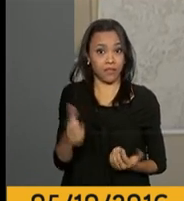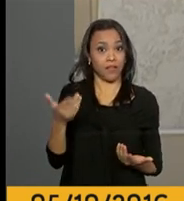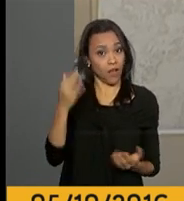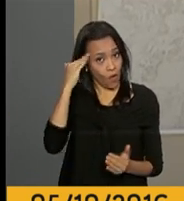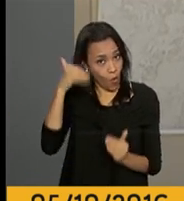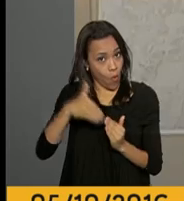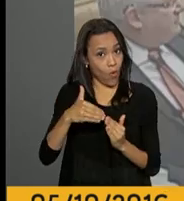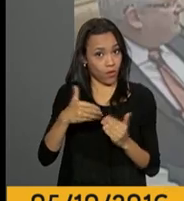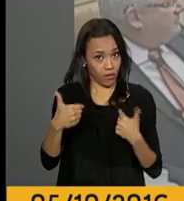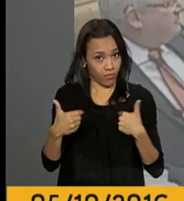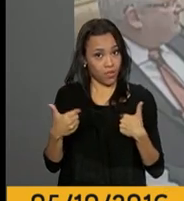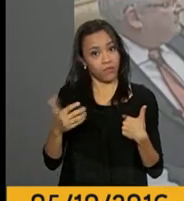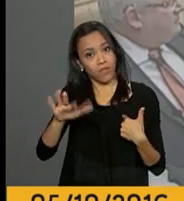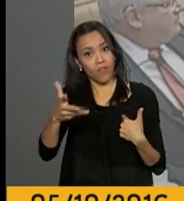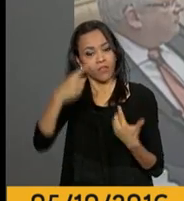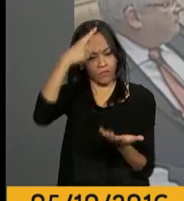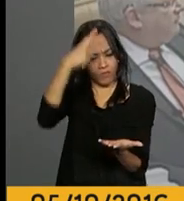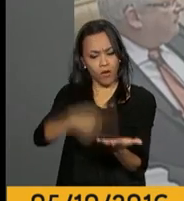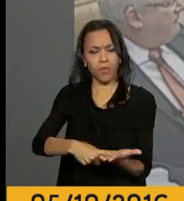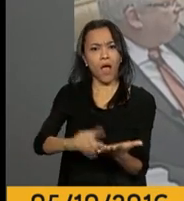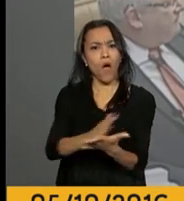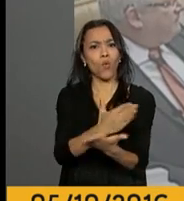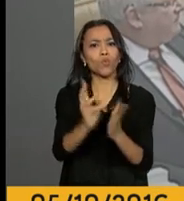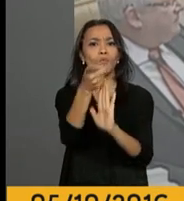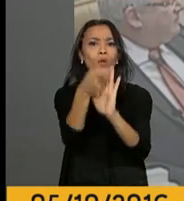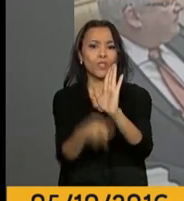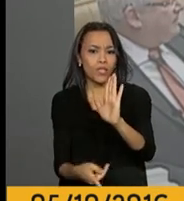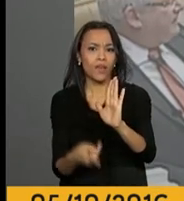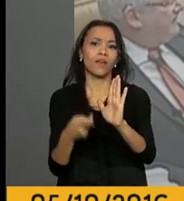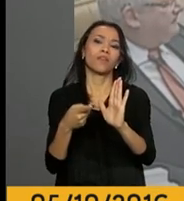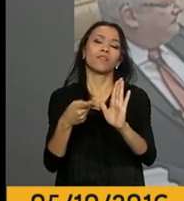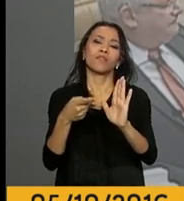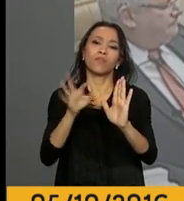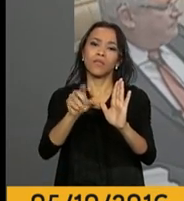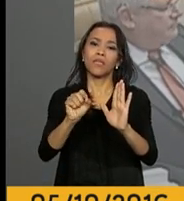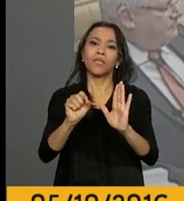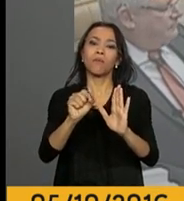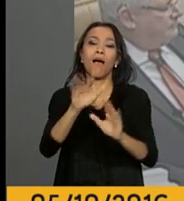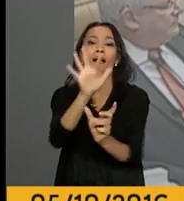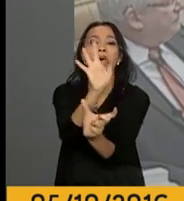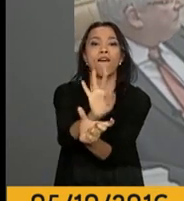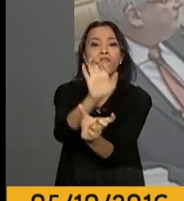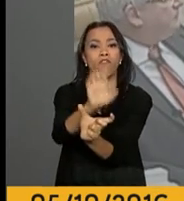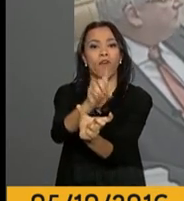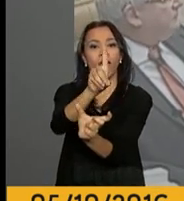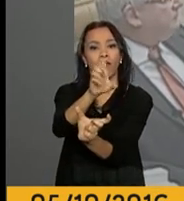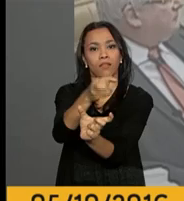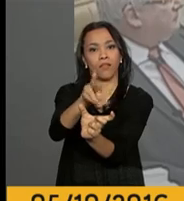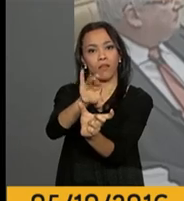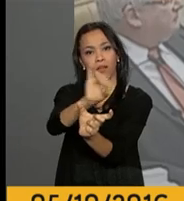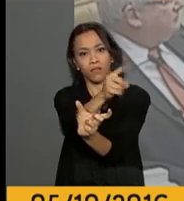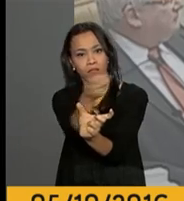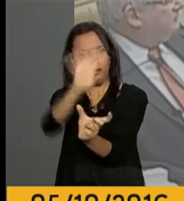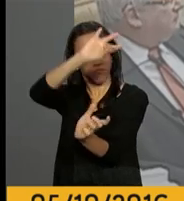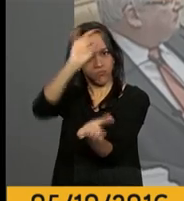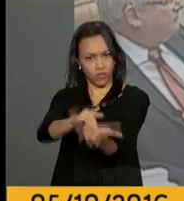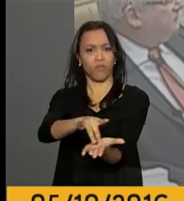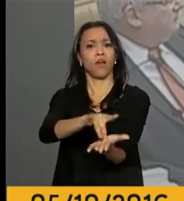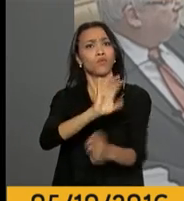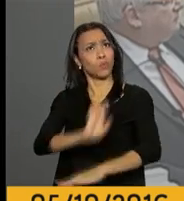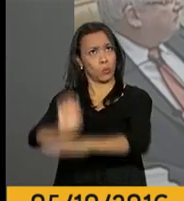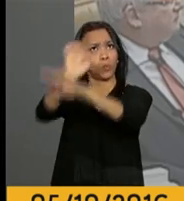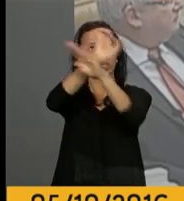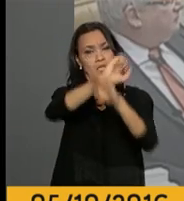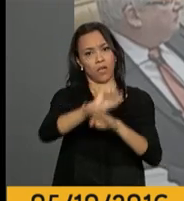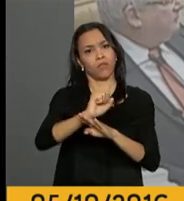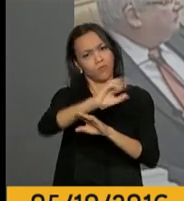talvez pudessemos formalizar alguns projetos que levasse a uma federação efetiva e real no nosso país e ao mesmo